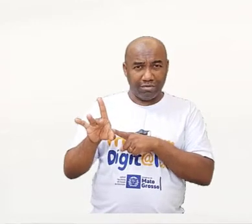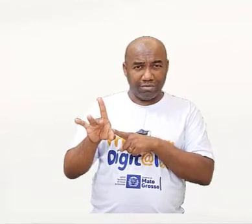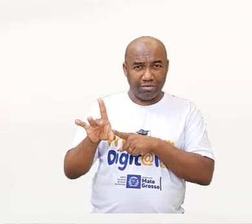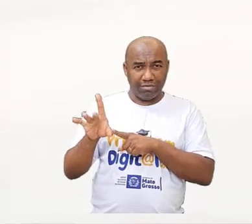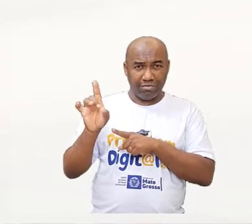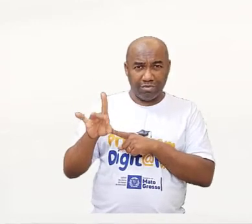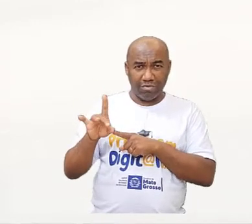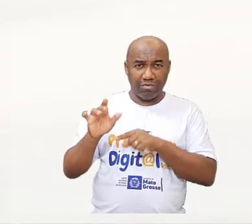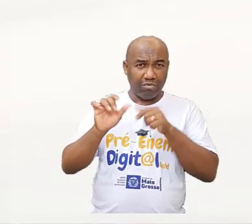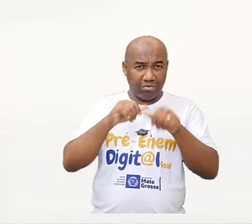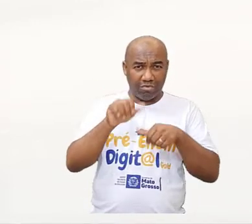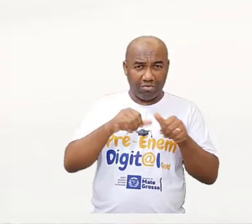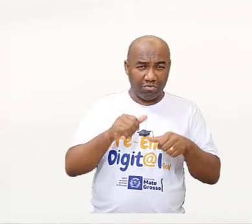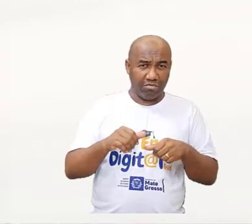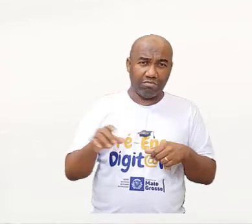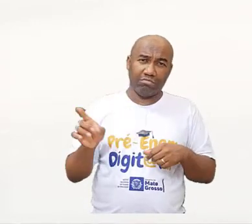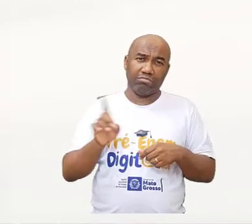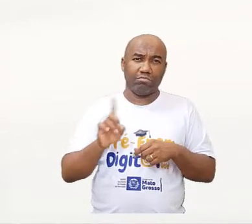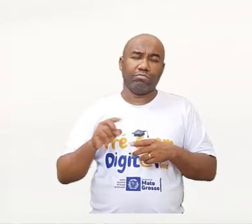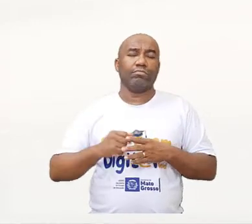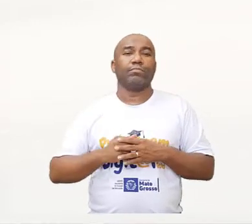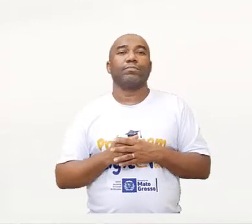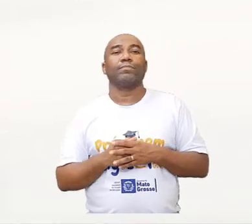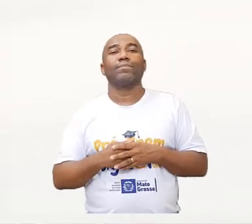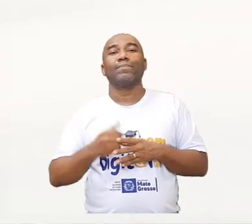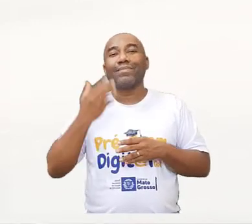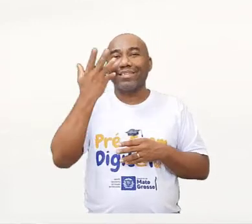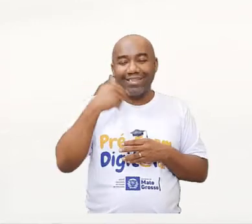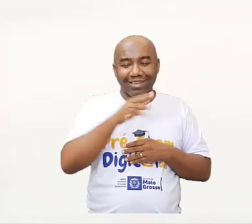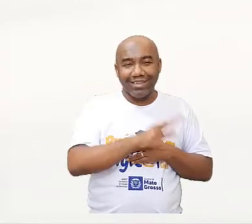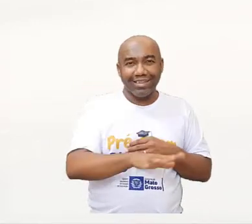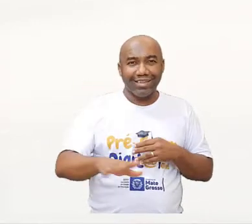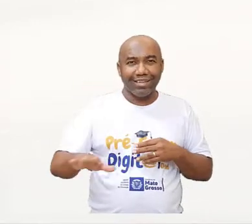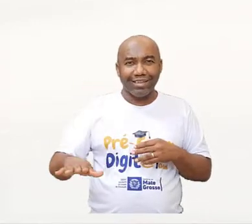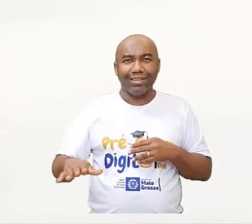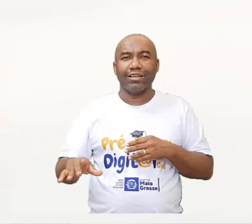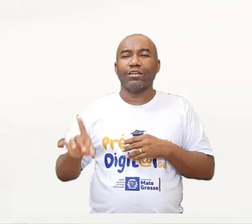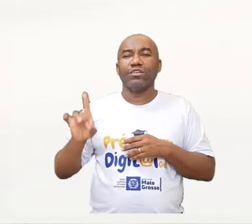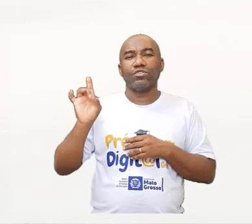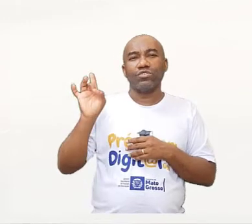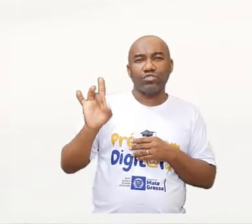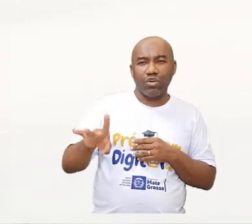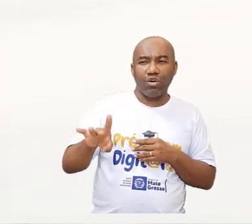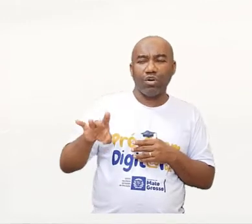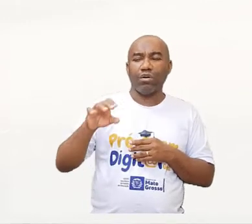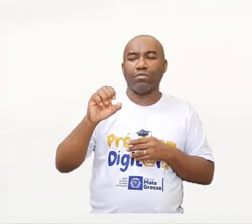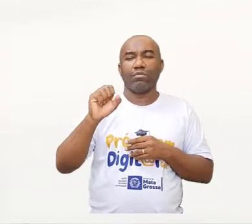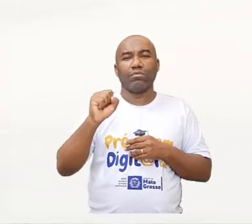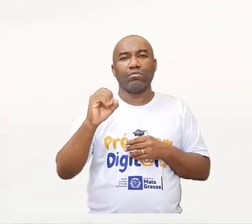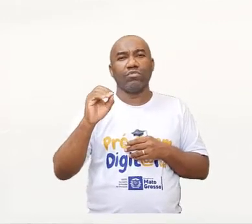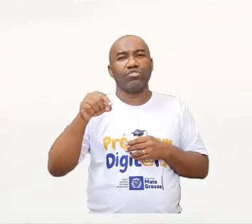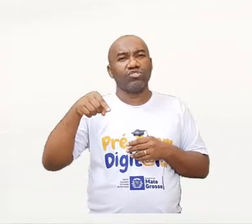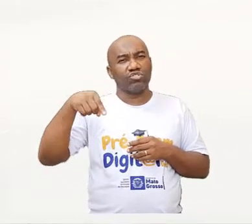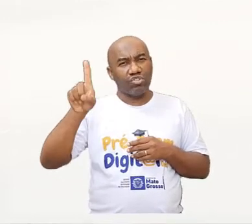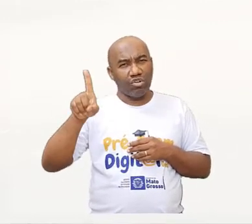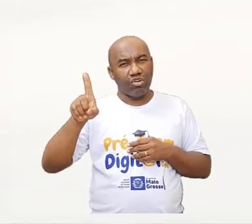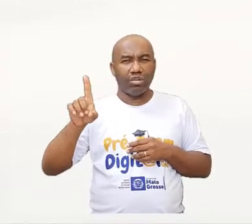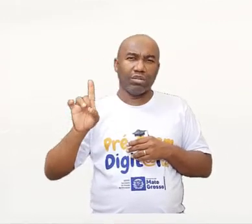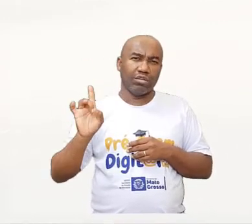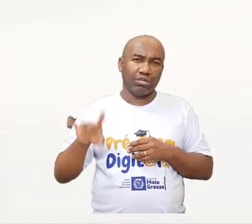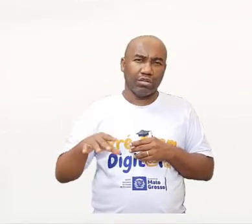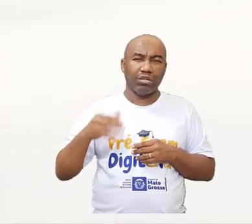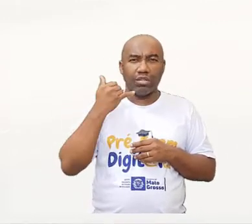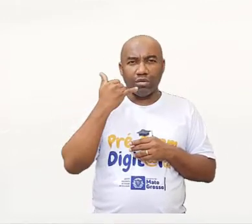não varia. As crianças só me ligaram à noite.